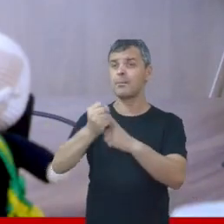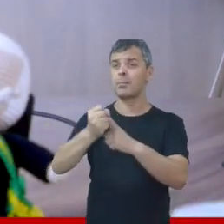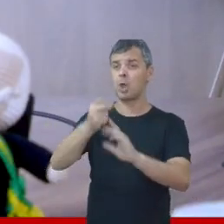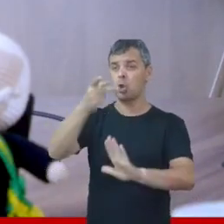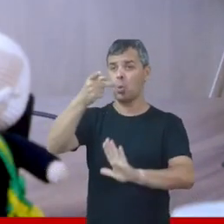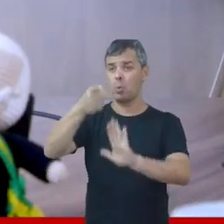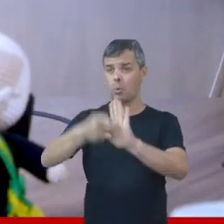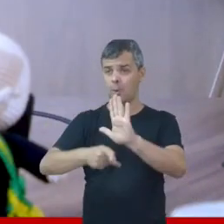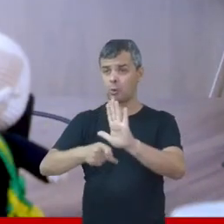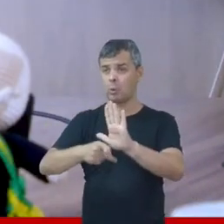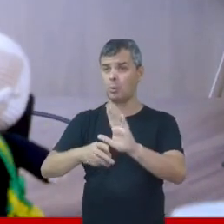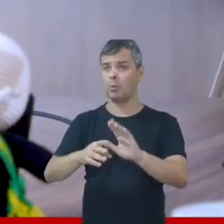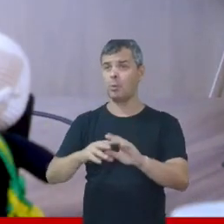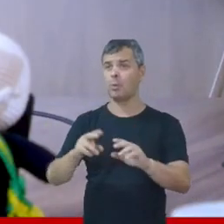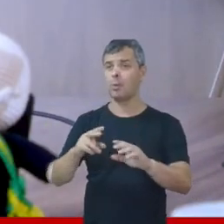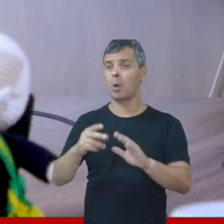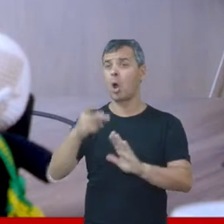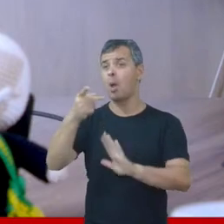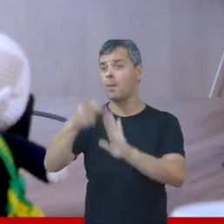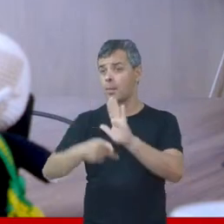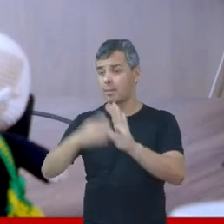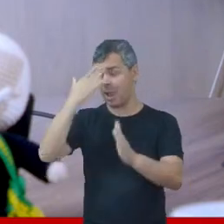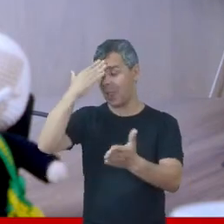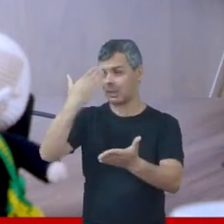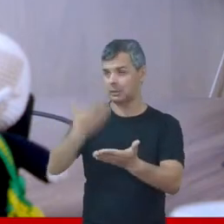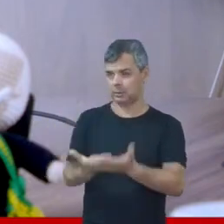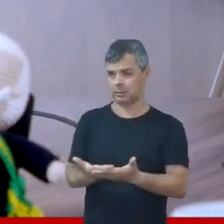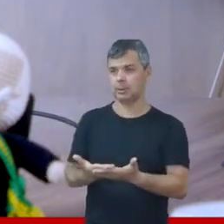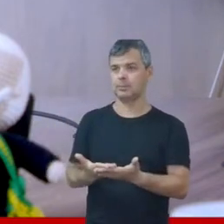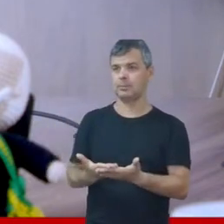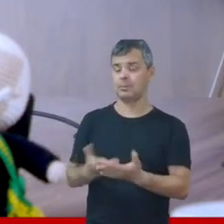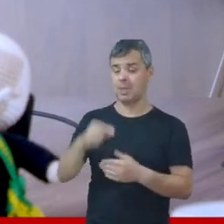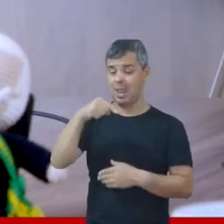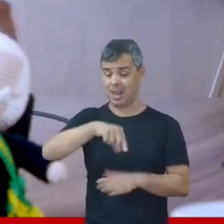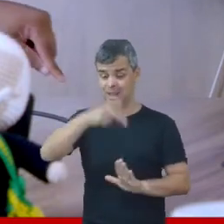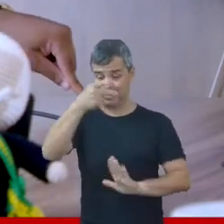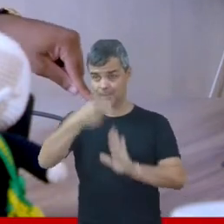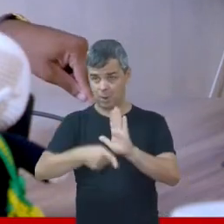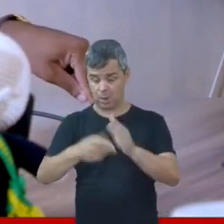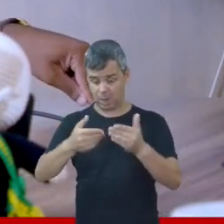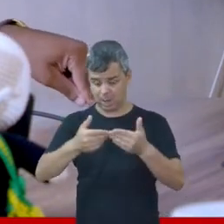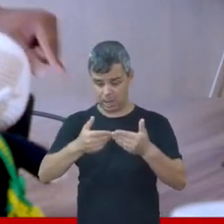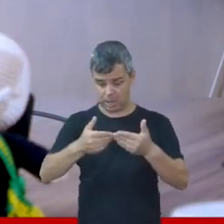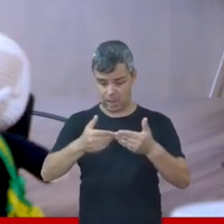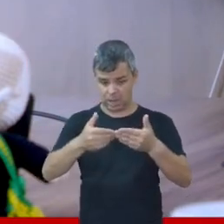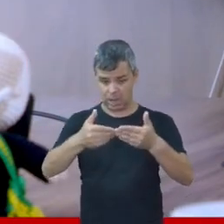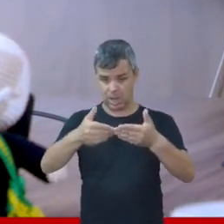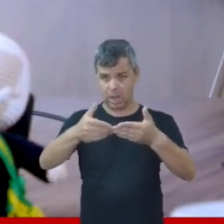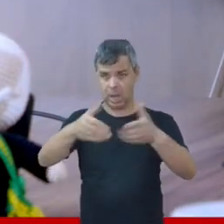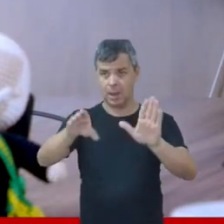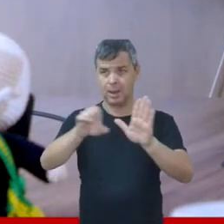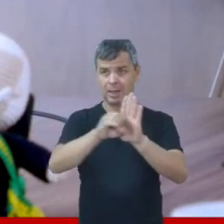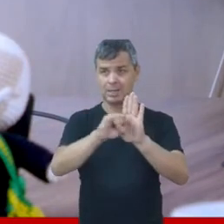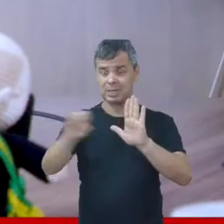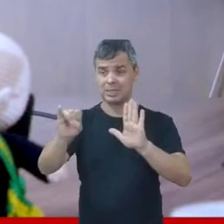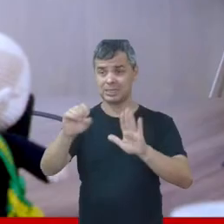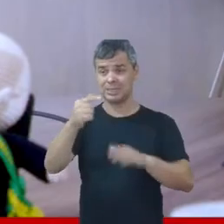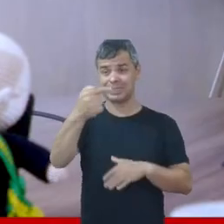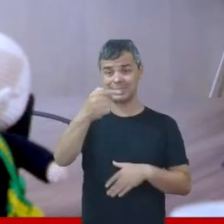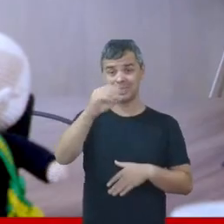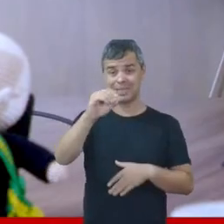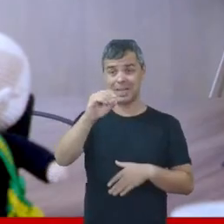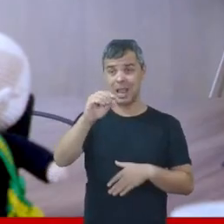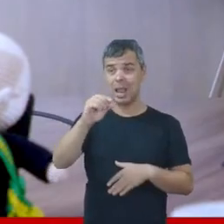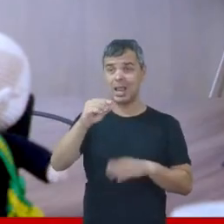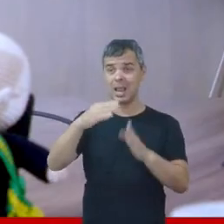um projeto chamado, um programa Acredita. Esse programa abriu edital, 70 igrejas